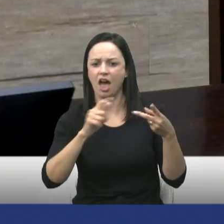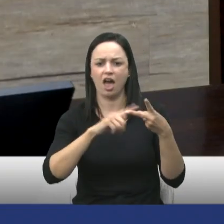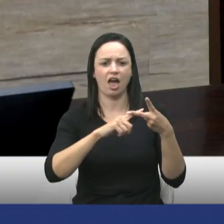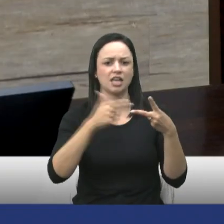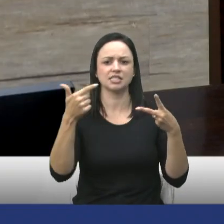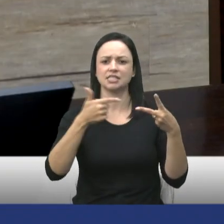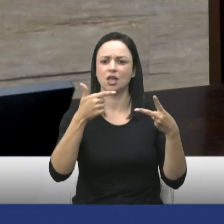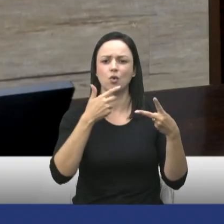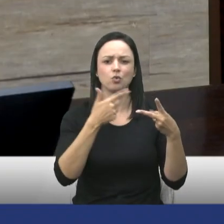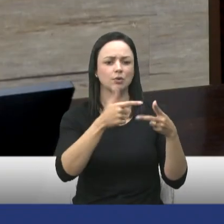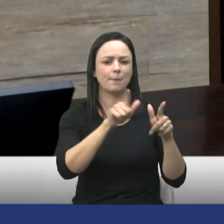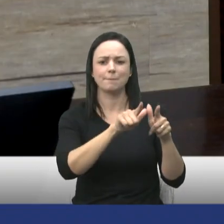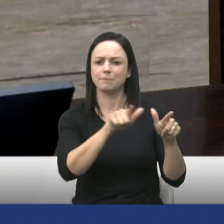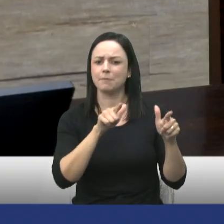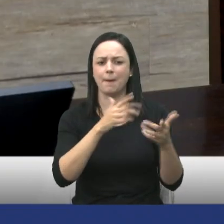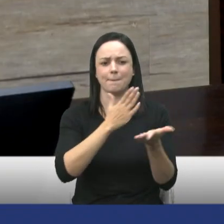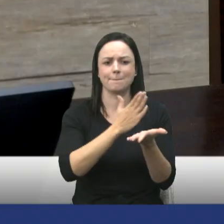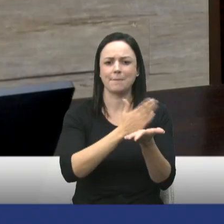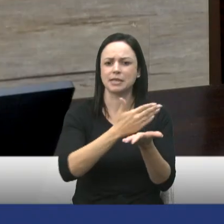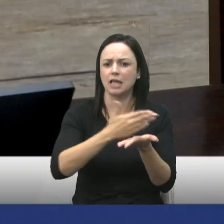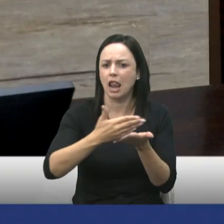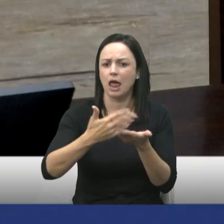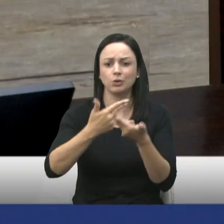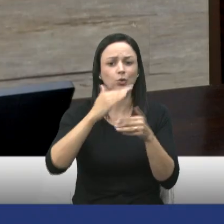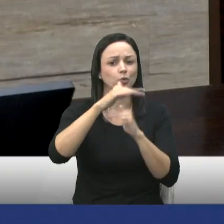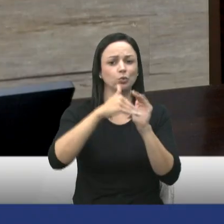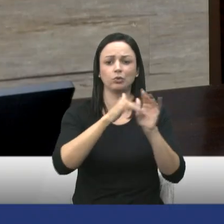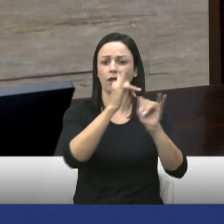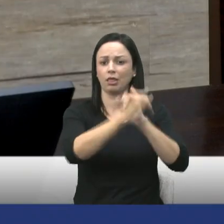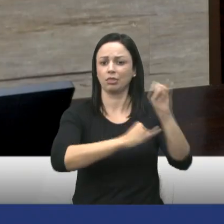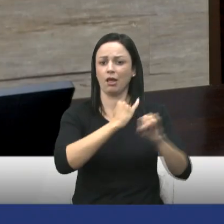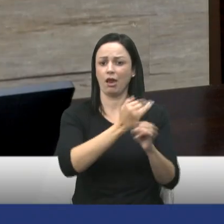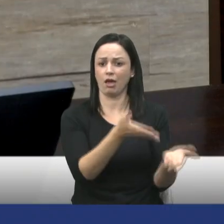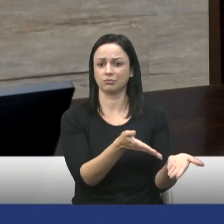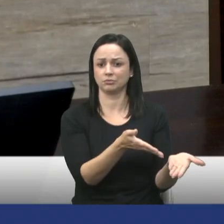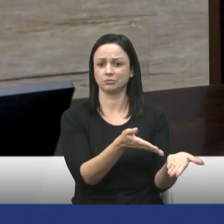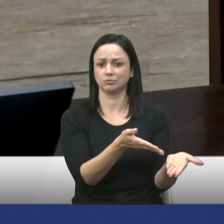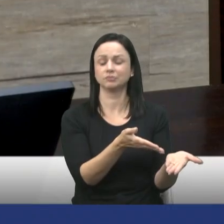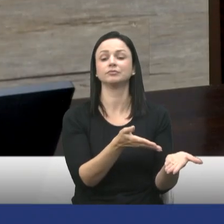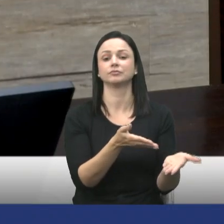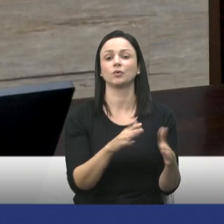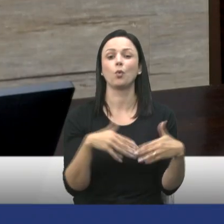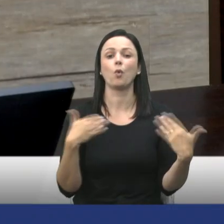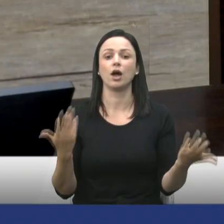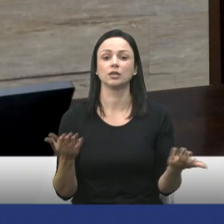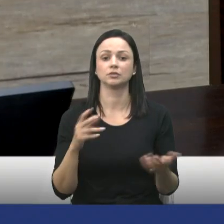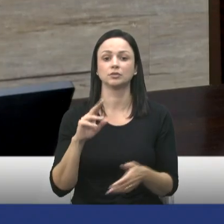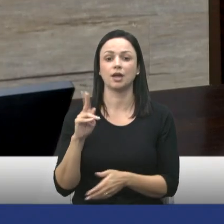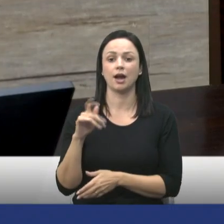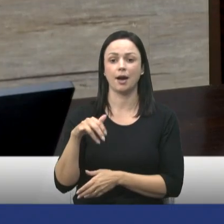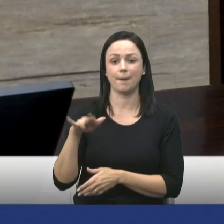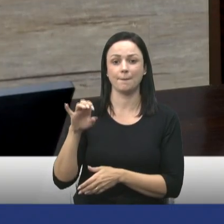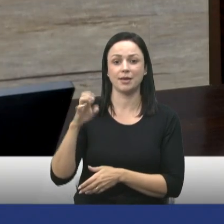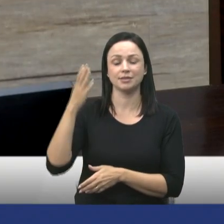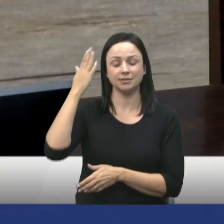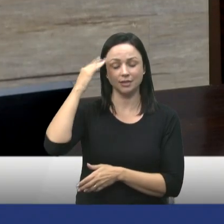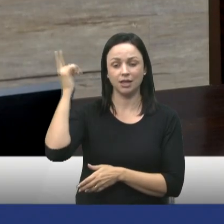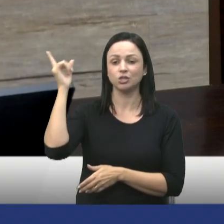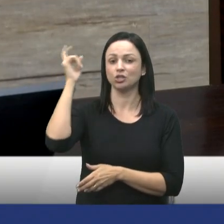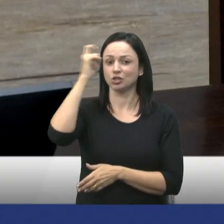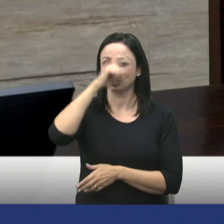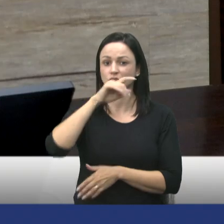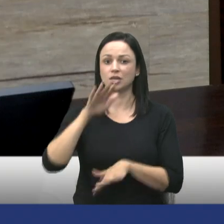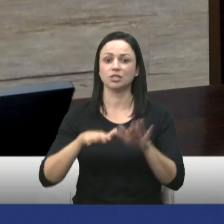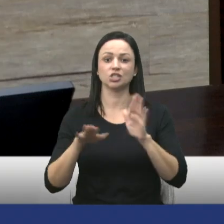seja um parcelamento, tudo isso ele vai poder estar fazendo. Para quando? O Hermes esteve lá, sabe da dificuldade que é, às vezes a